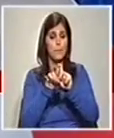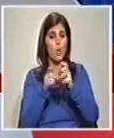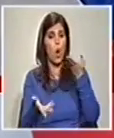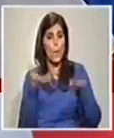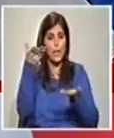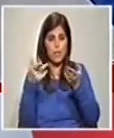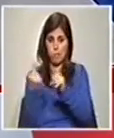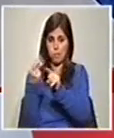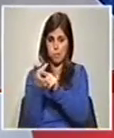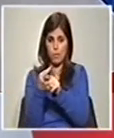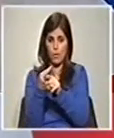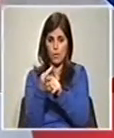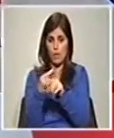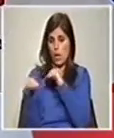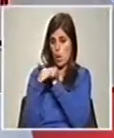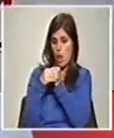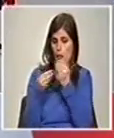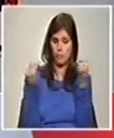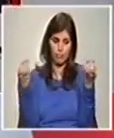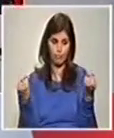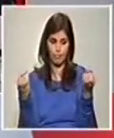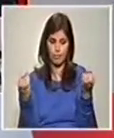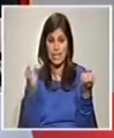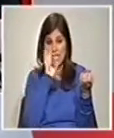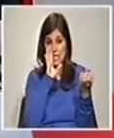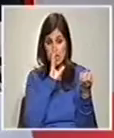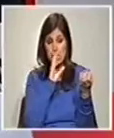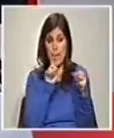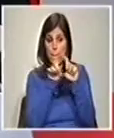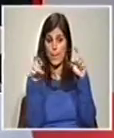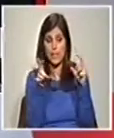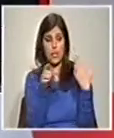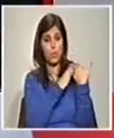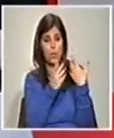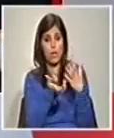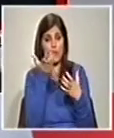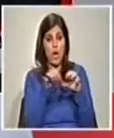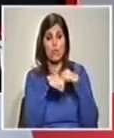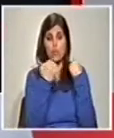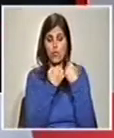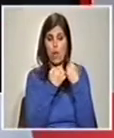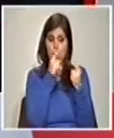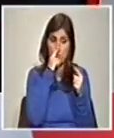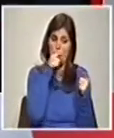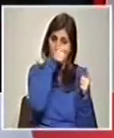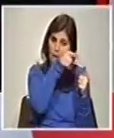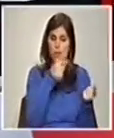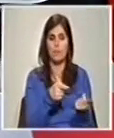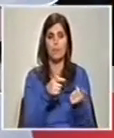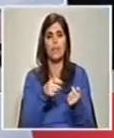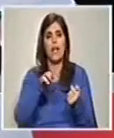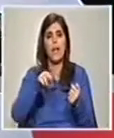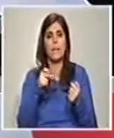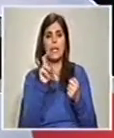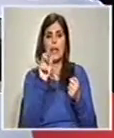produto igual, a empresa que tem mais responsabilidade social é preferida pelo consumidor informado. Uhum. Margarida Pinto Correia, bem-vinda